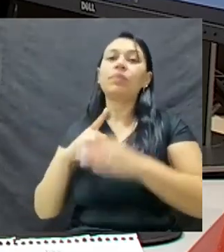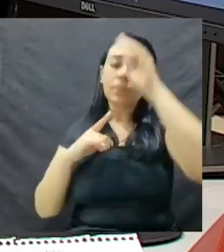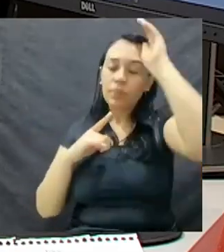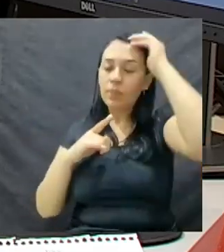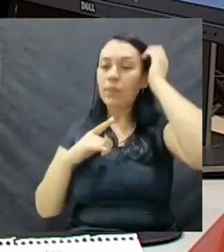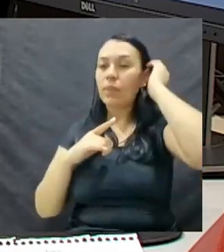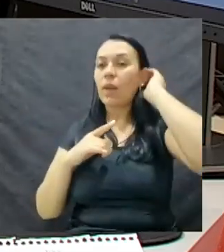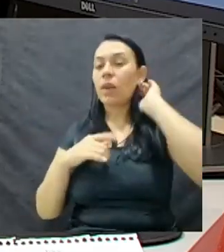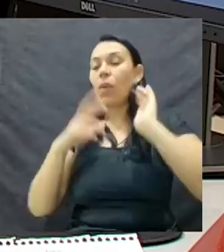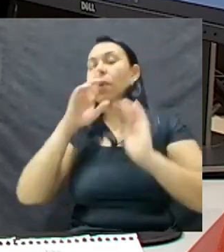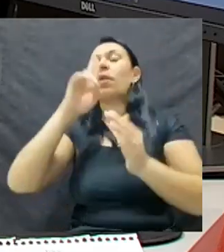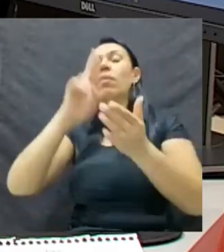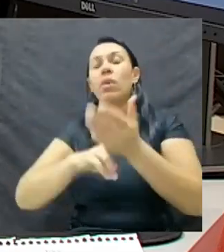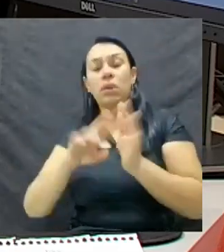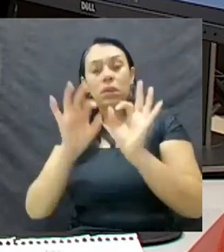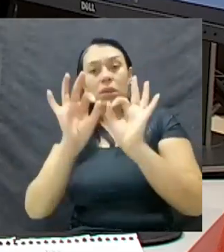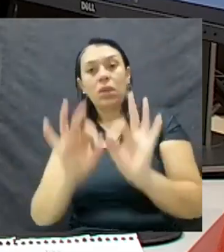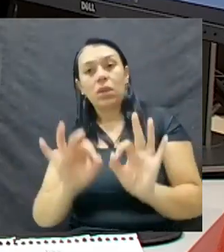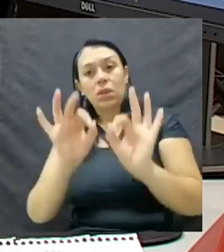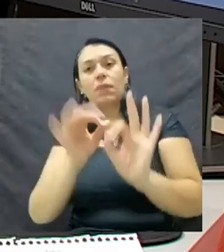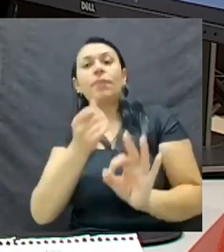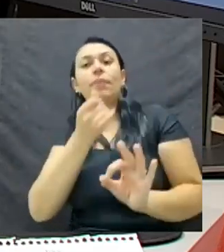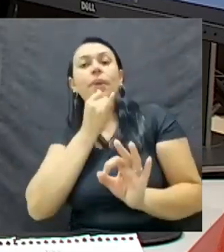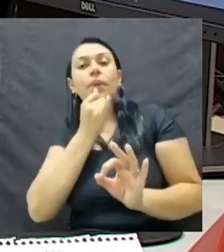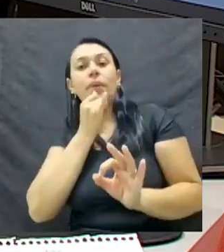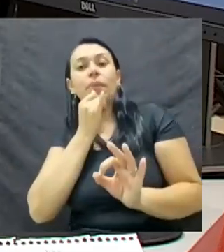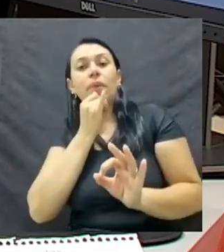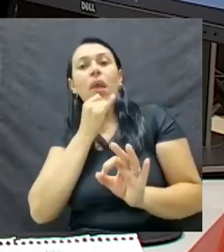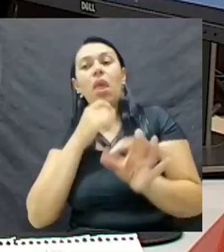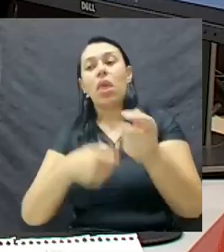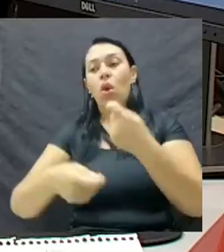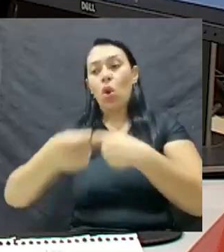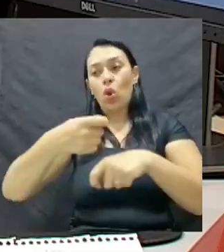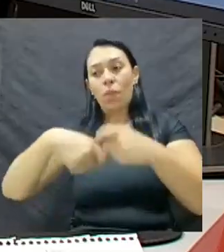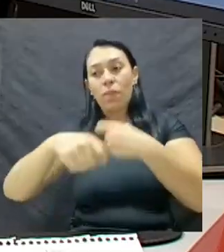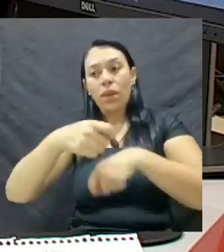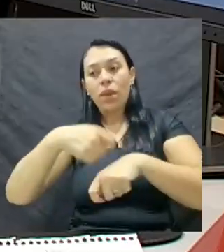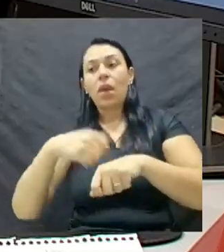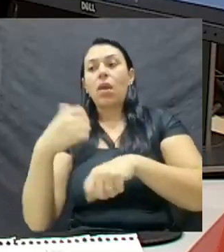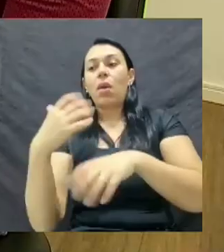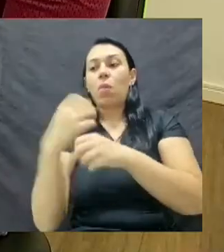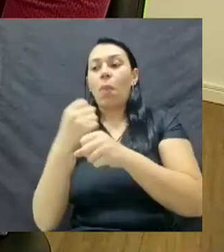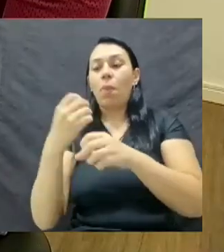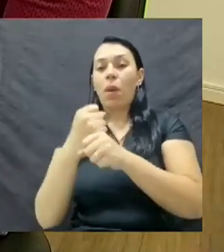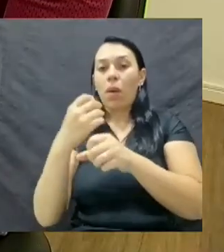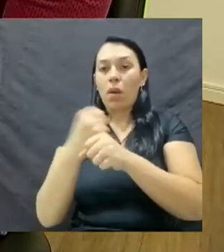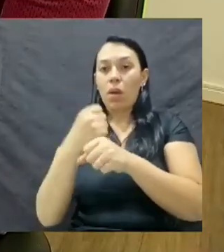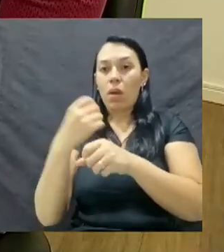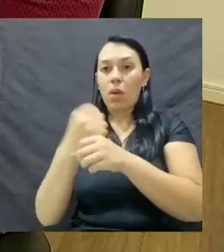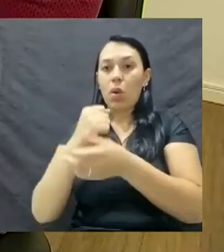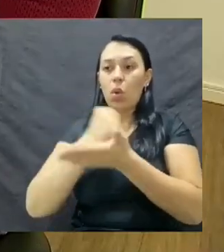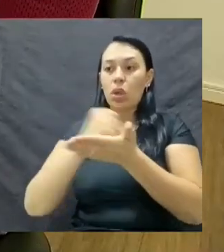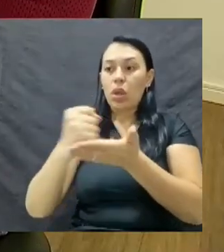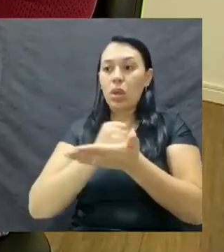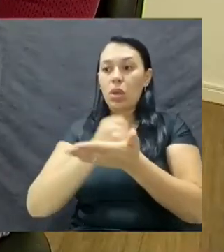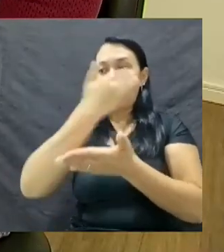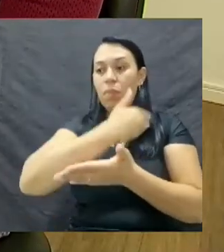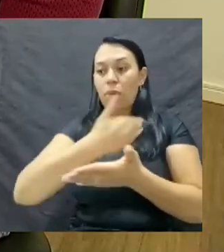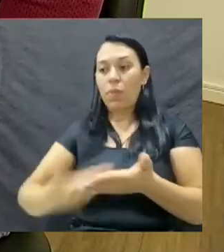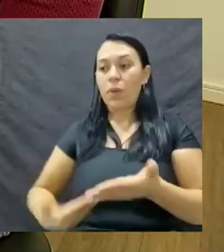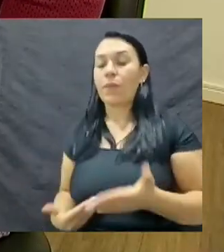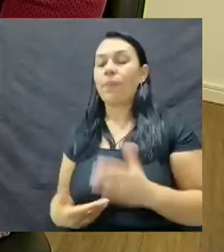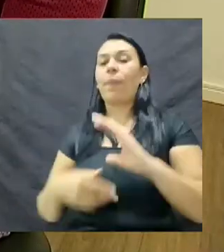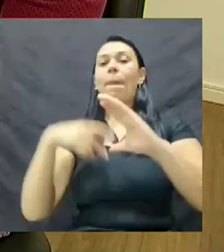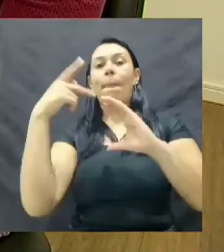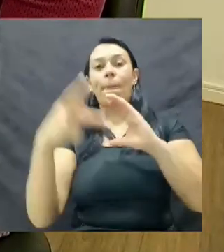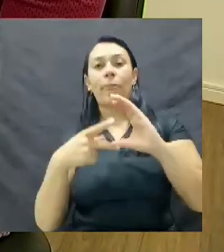é, por exemplo, uma economia grande em processo de contratações públicas. E a Câmara, eu acredito que ela precisa